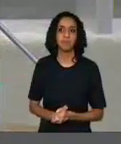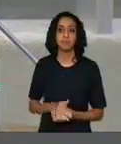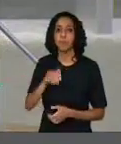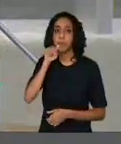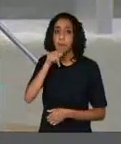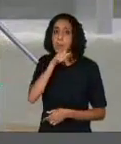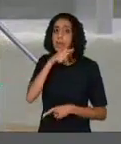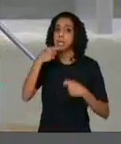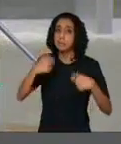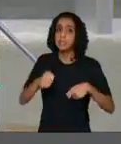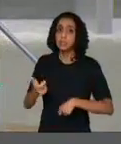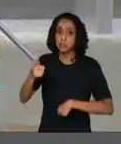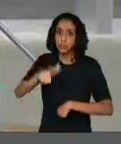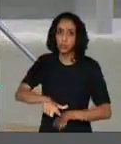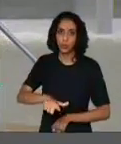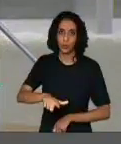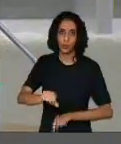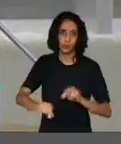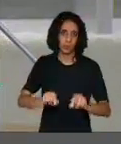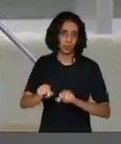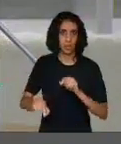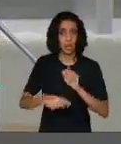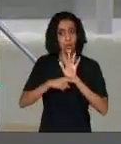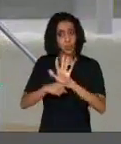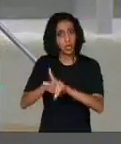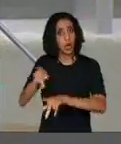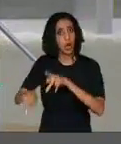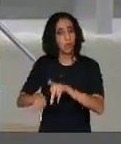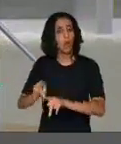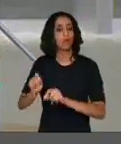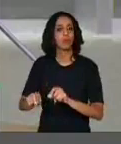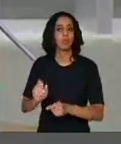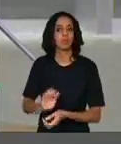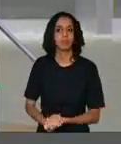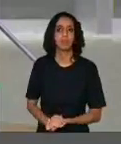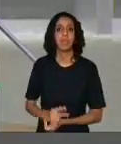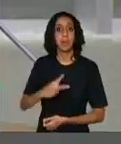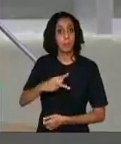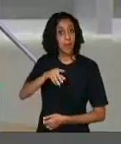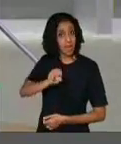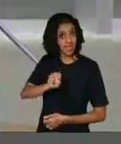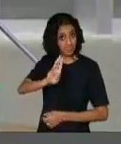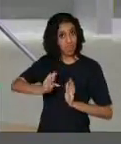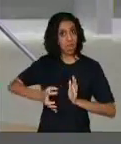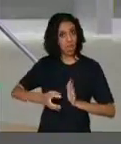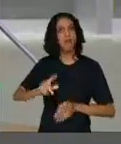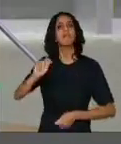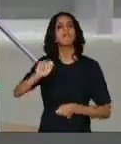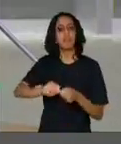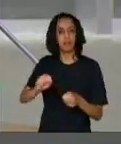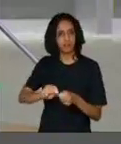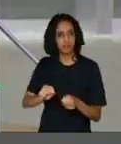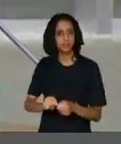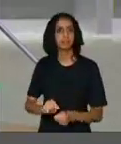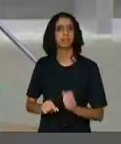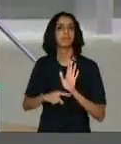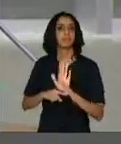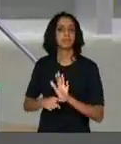precisa resgatar o que faz bem para o seu povo. O Partido Socialista Brasileiro faz. Por